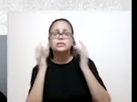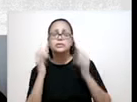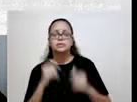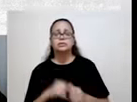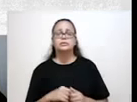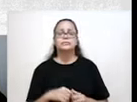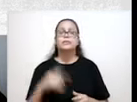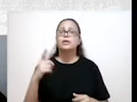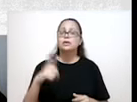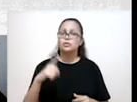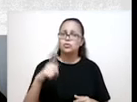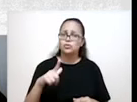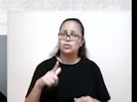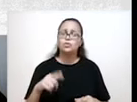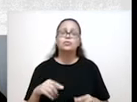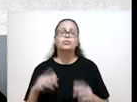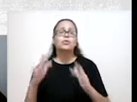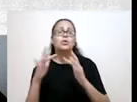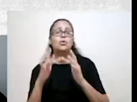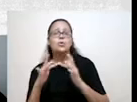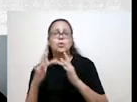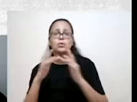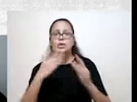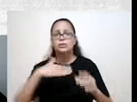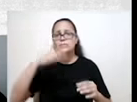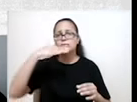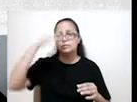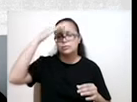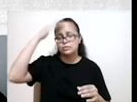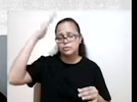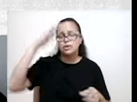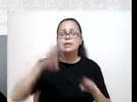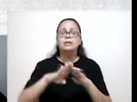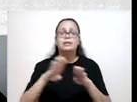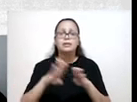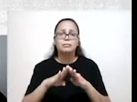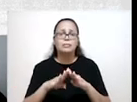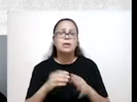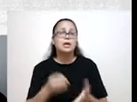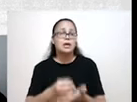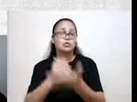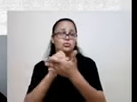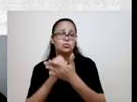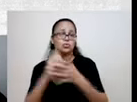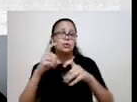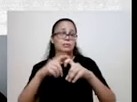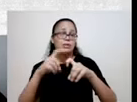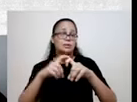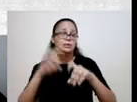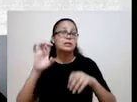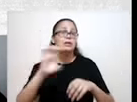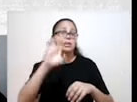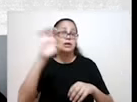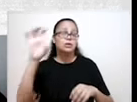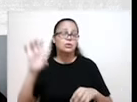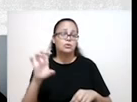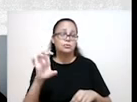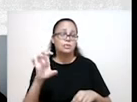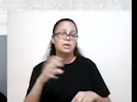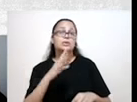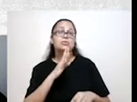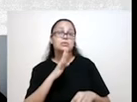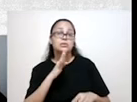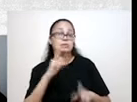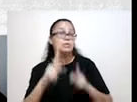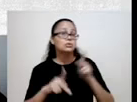Novamente, o contato com os árabes e os persas também contribuiu com a medicina europeia. Muitos conhecimentos desses povos